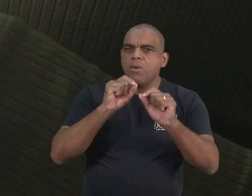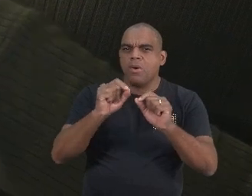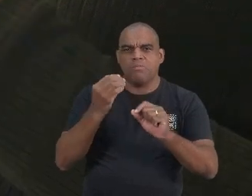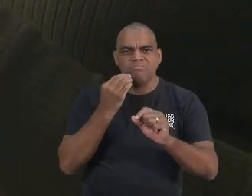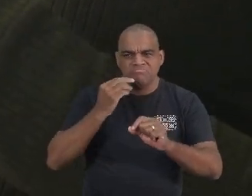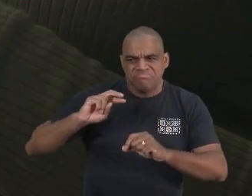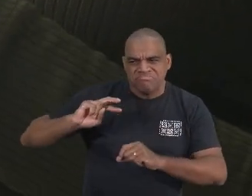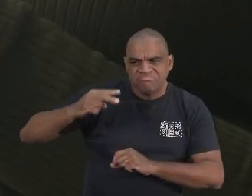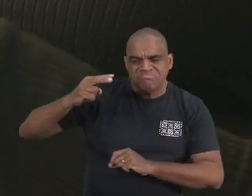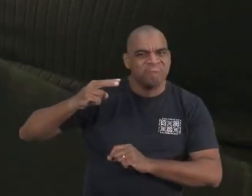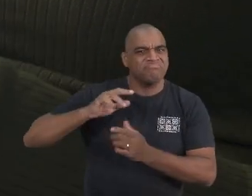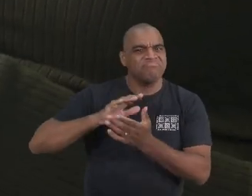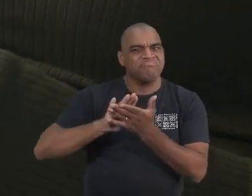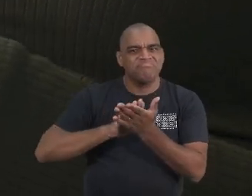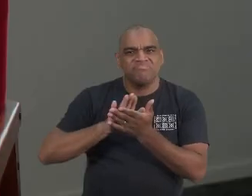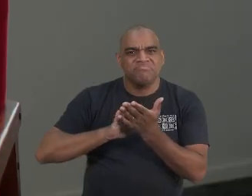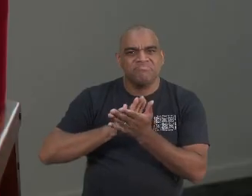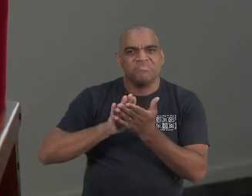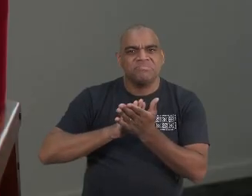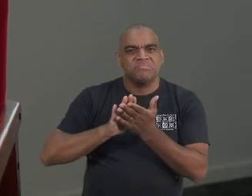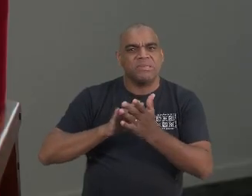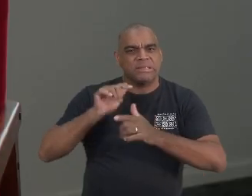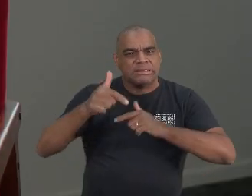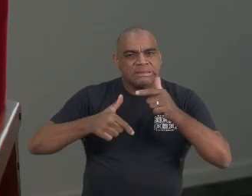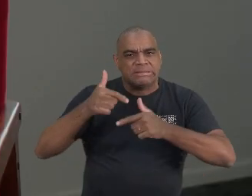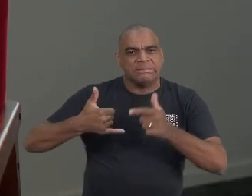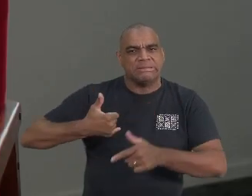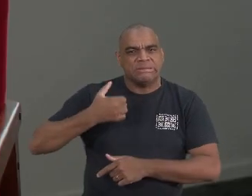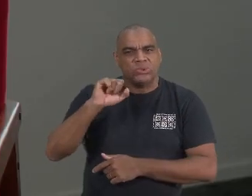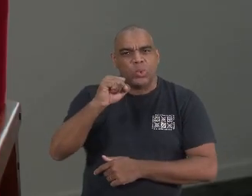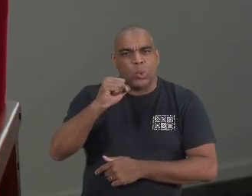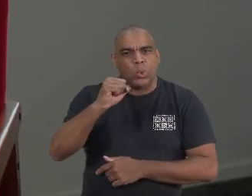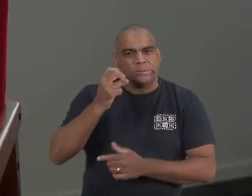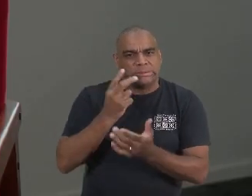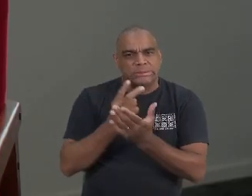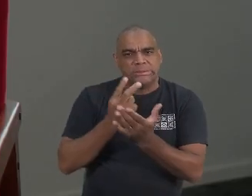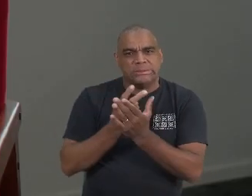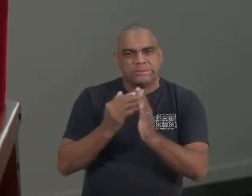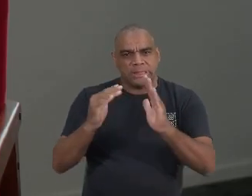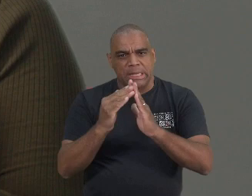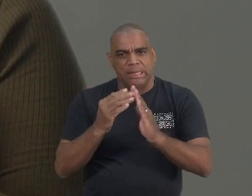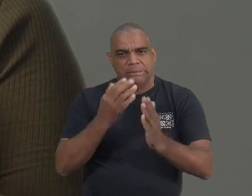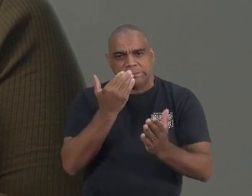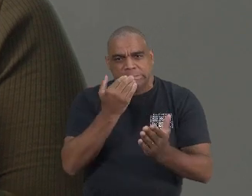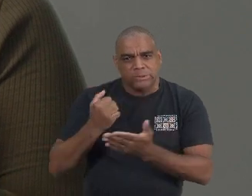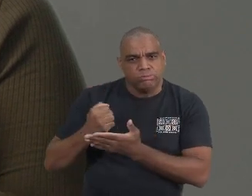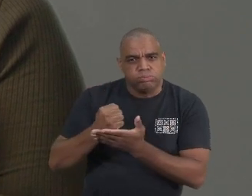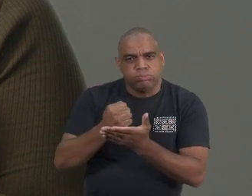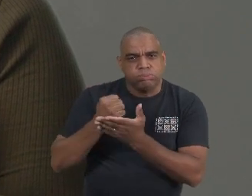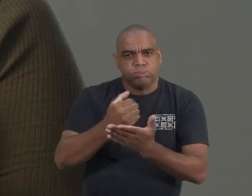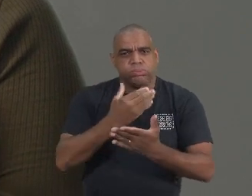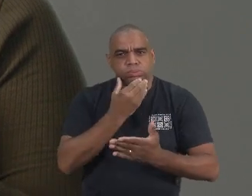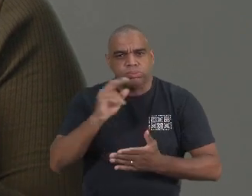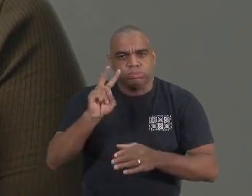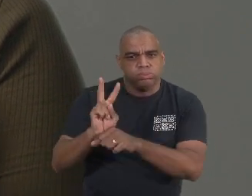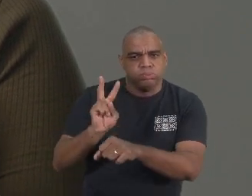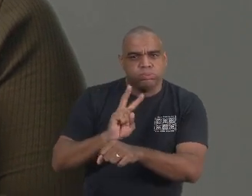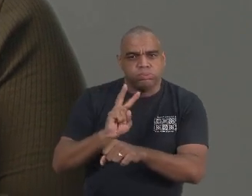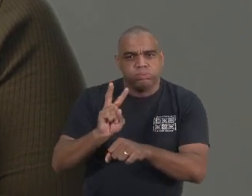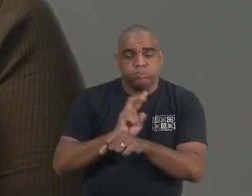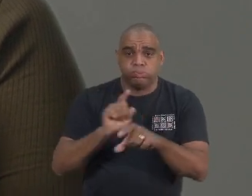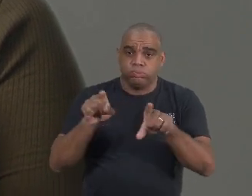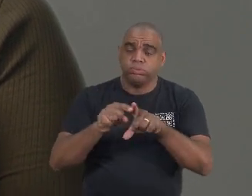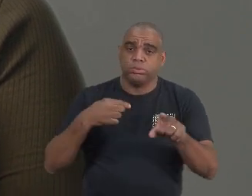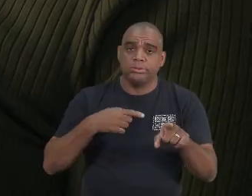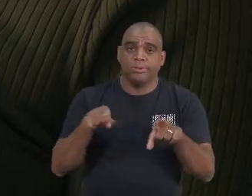oportunidade de crescimento, trabalhou com 8 anos de idade para levar comida para casa e criar os irmãos. A minha mãe também foi mãe muito cedo